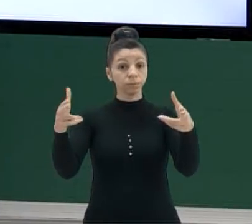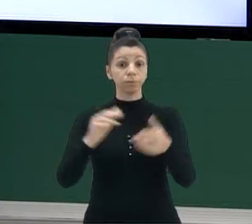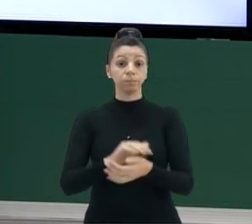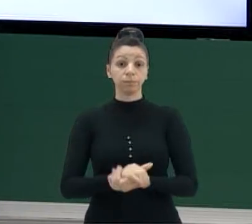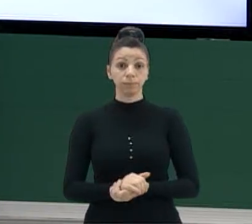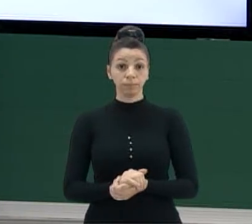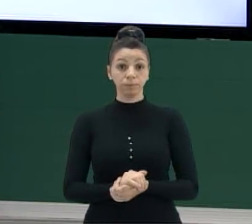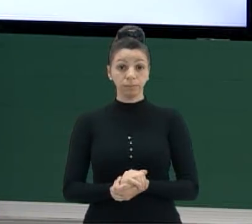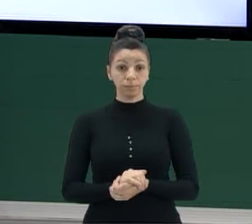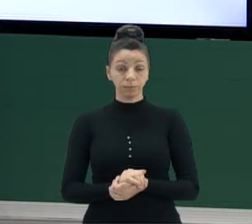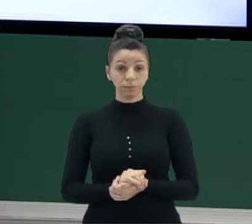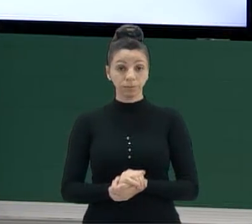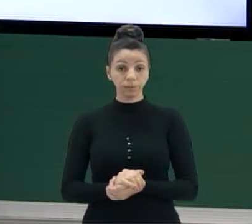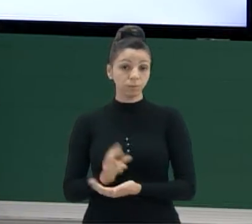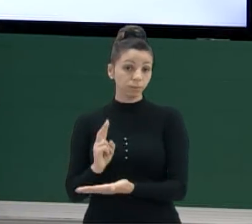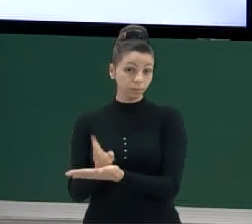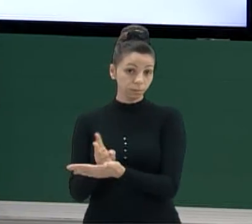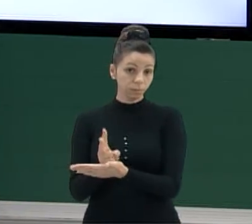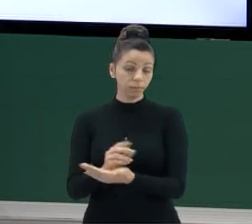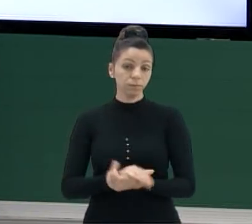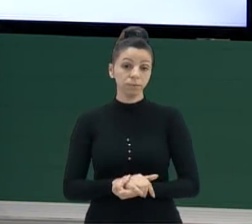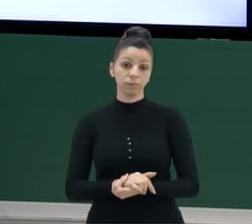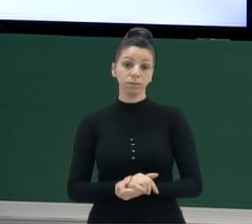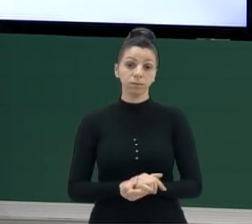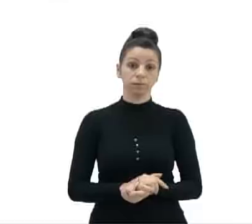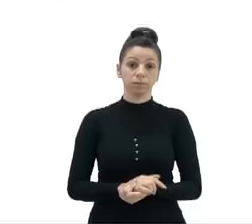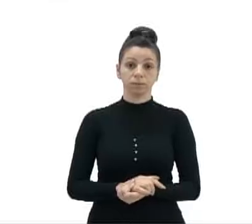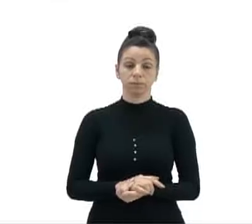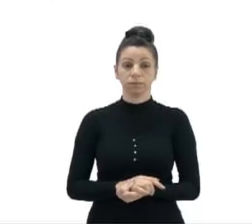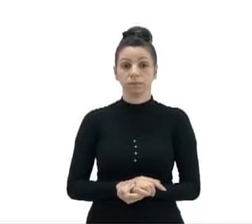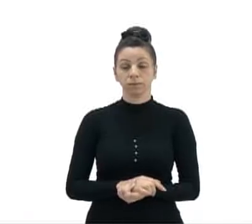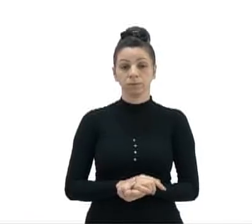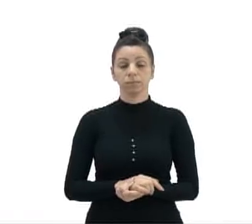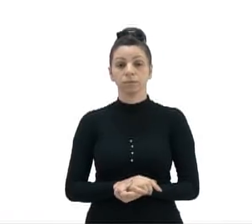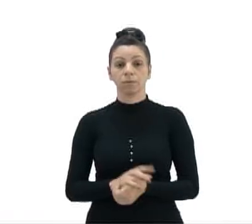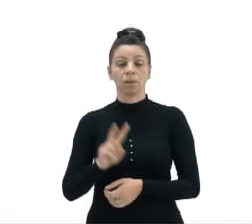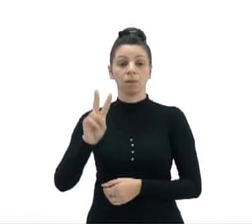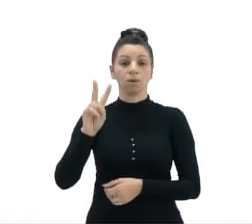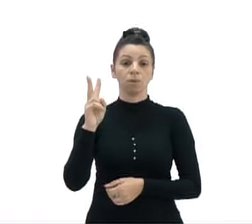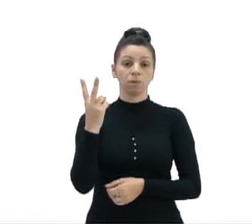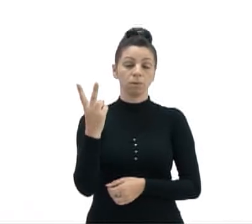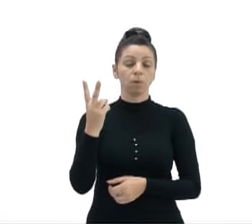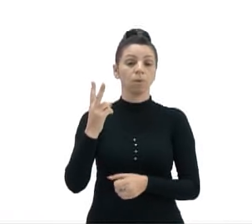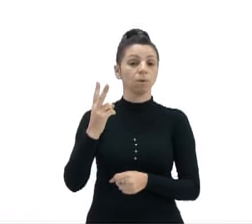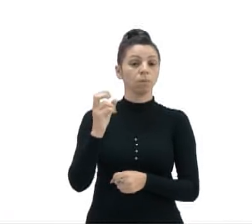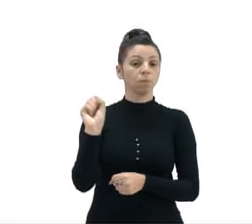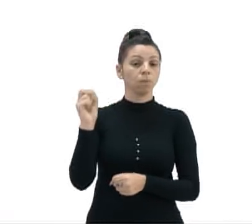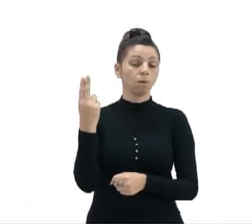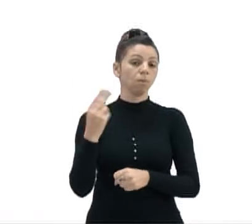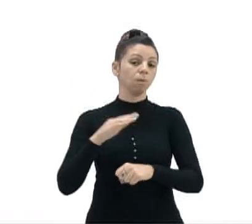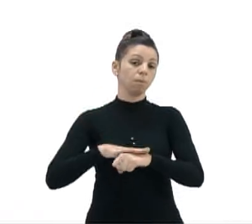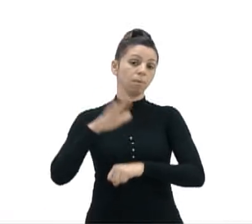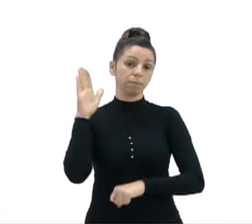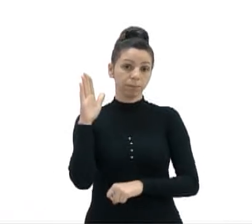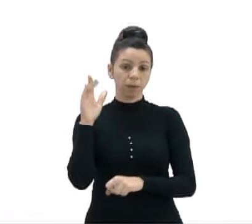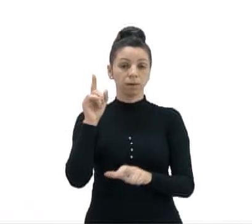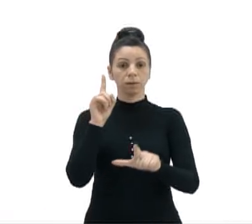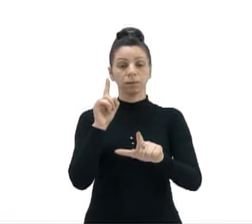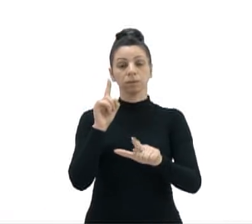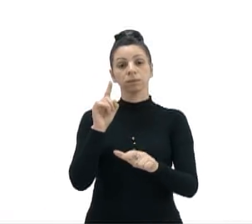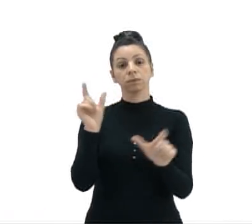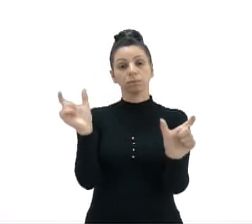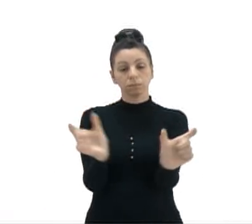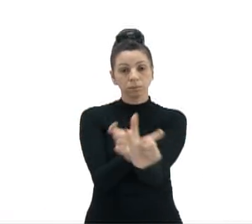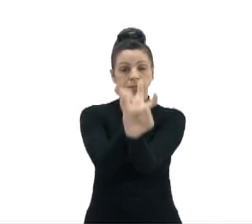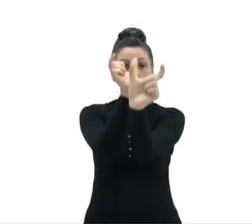letra. Vamos continuar? Quando dois ou mais monômios apresentam a mesma parte